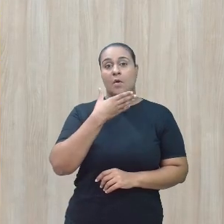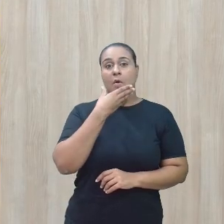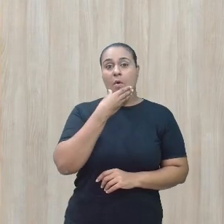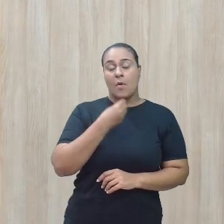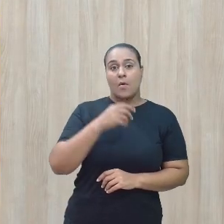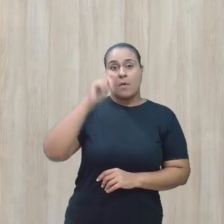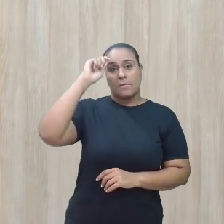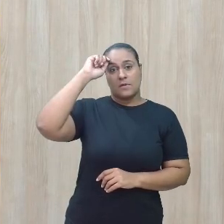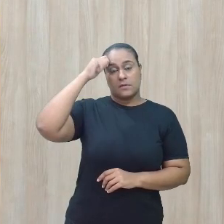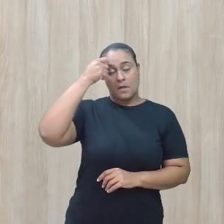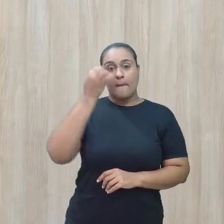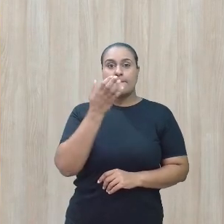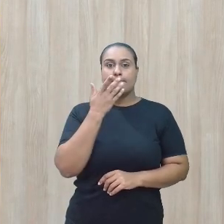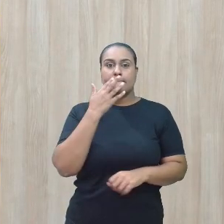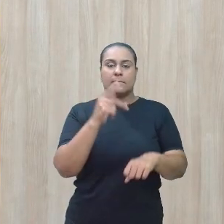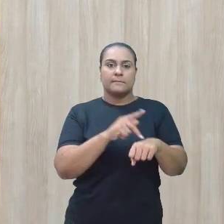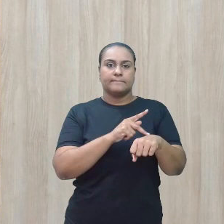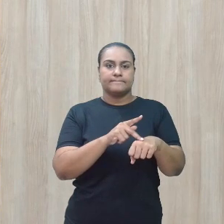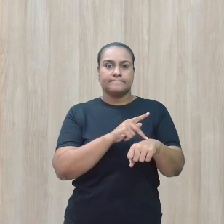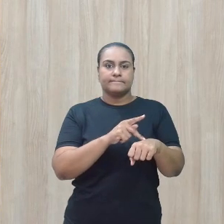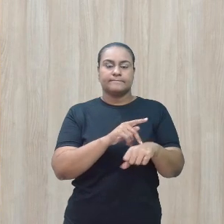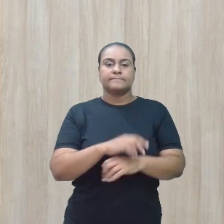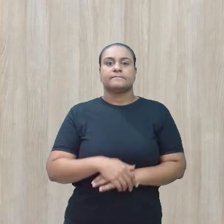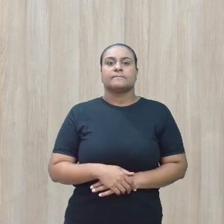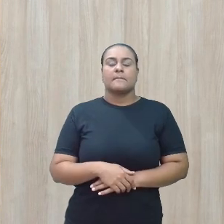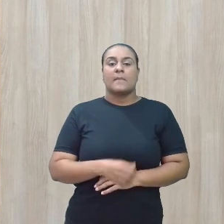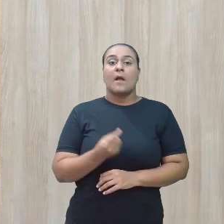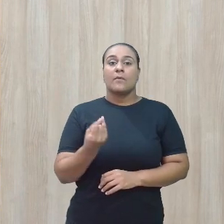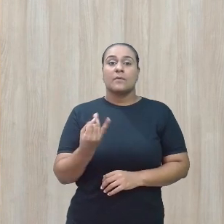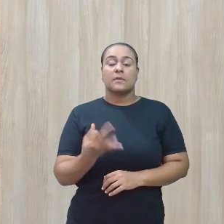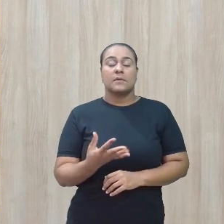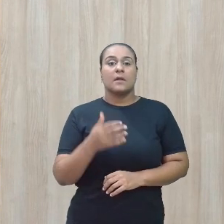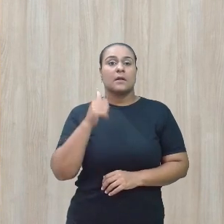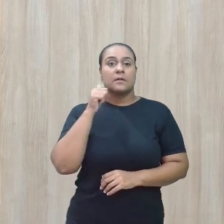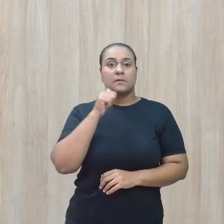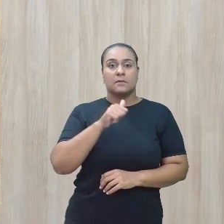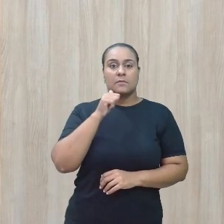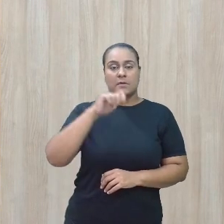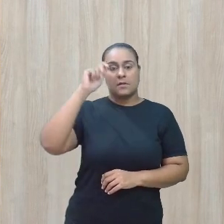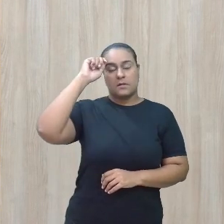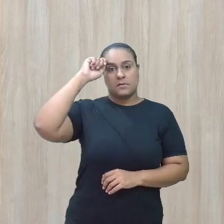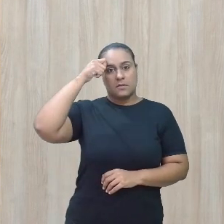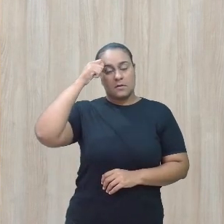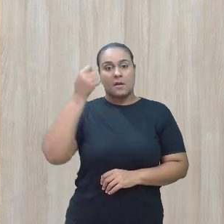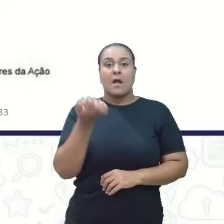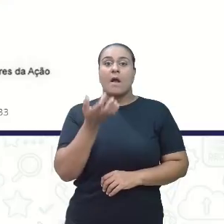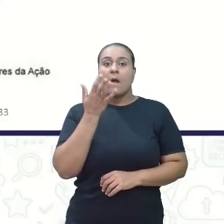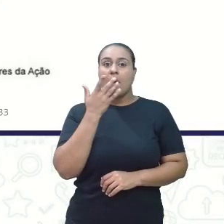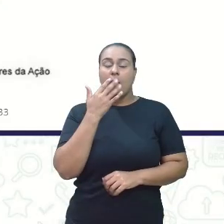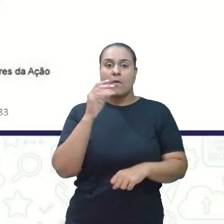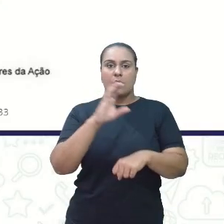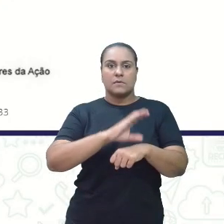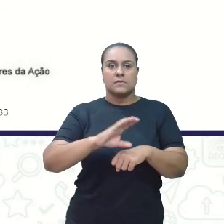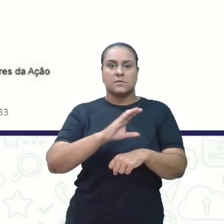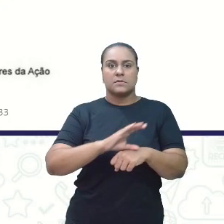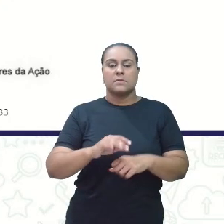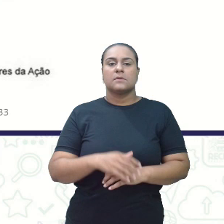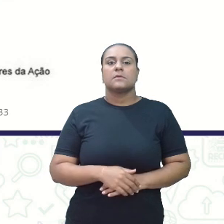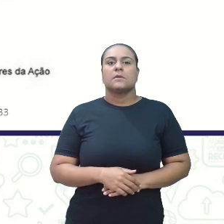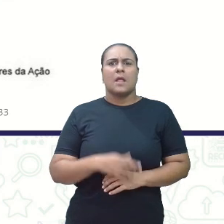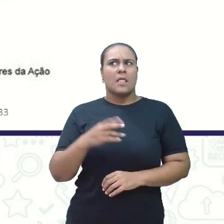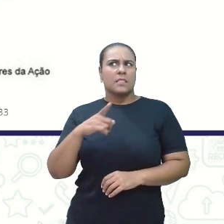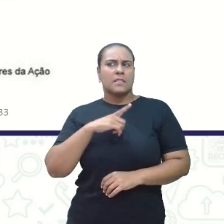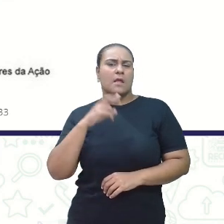sendo pintado num preto. Aqui a quantidade de mulheres negras com um cinza, né? A parte dos homens brancos está com um roxo